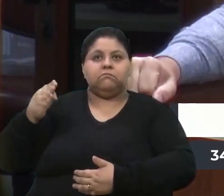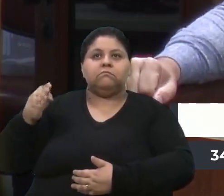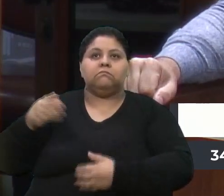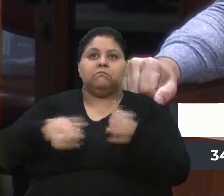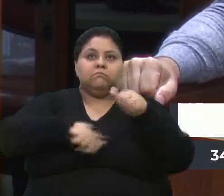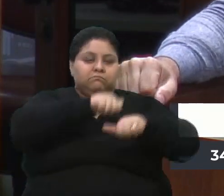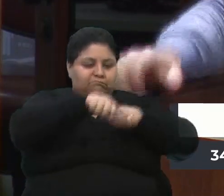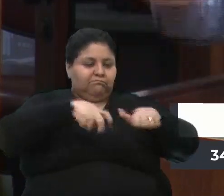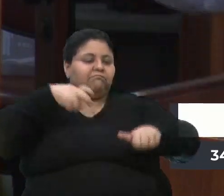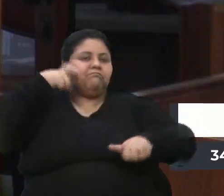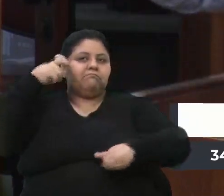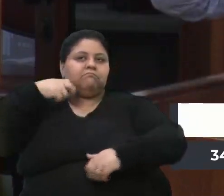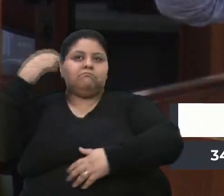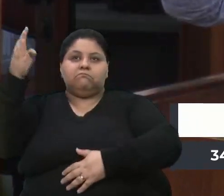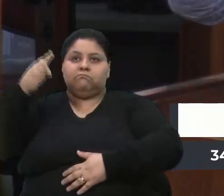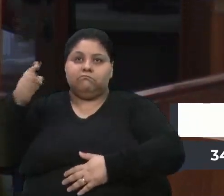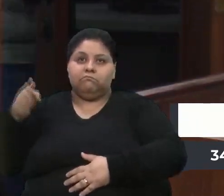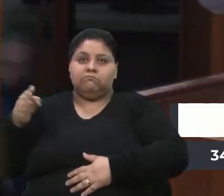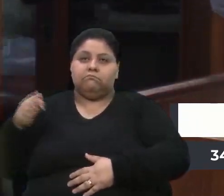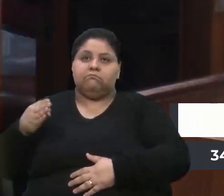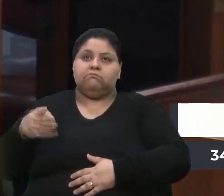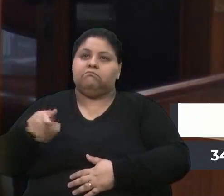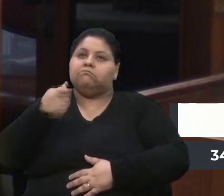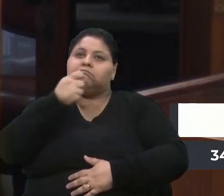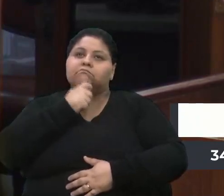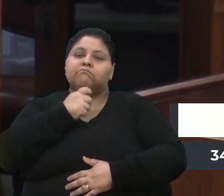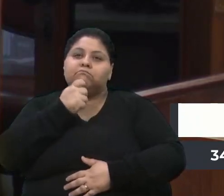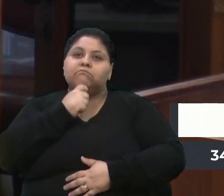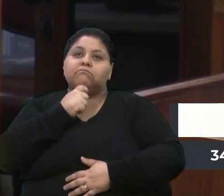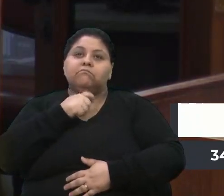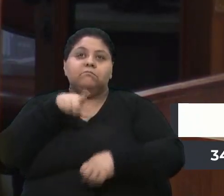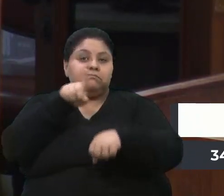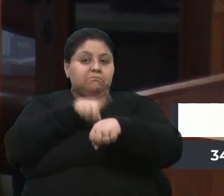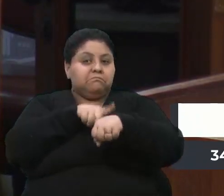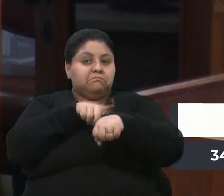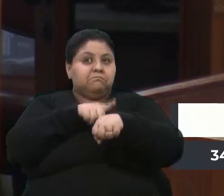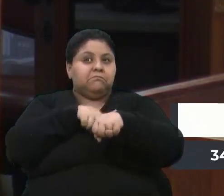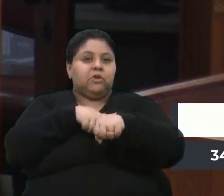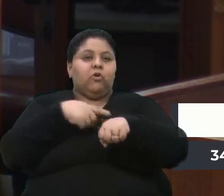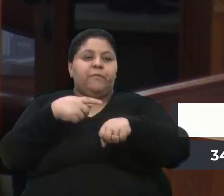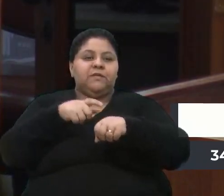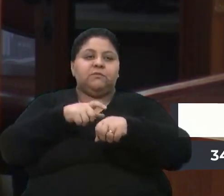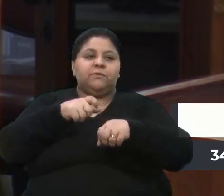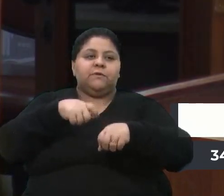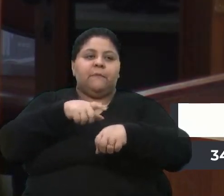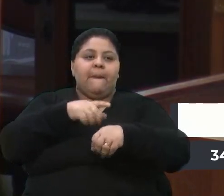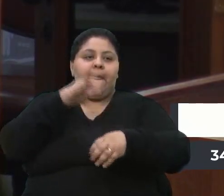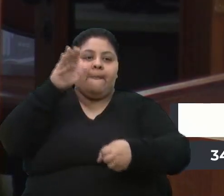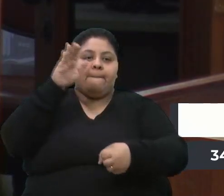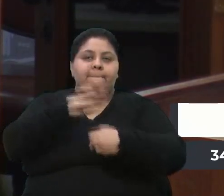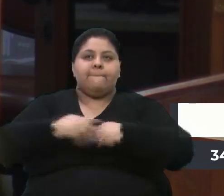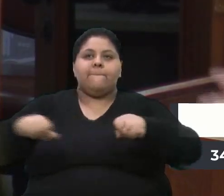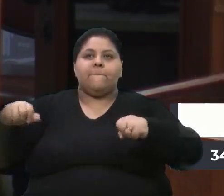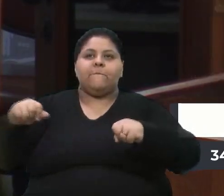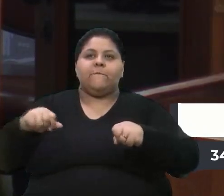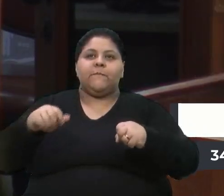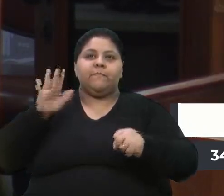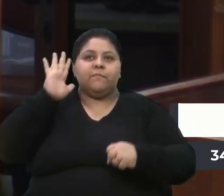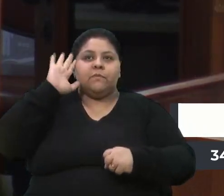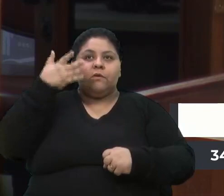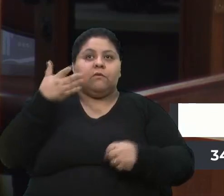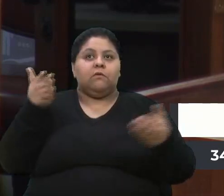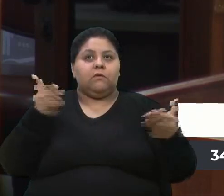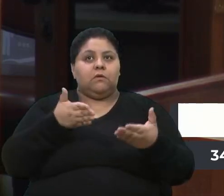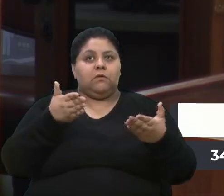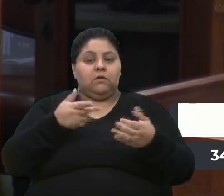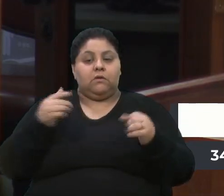vergonha nacional. Ainda bem que esses ventos do golpismo não passam por essa casa. Mas vamos voltar e vamos